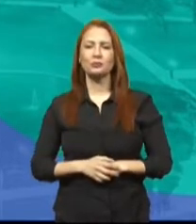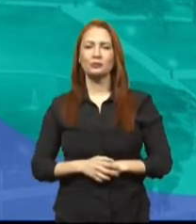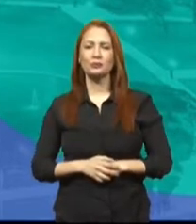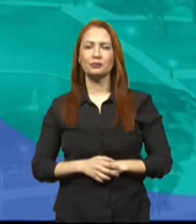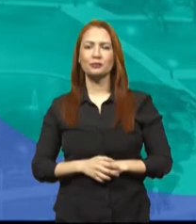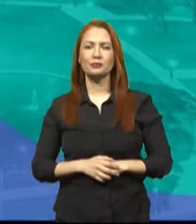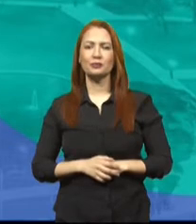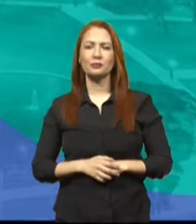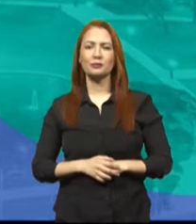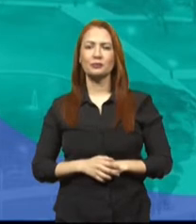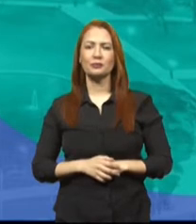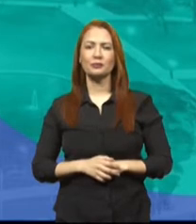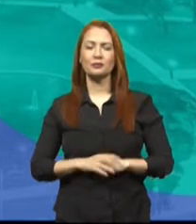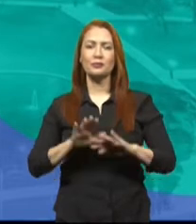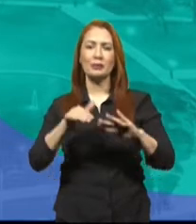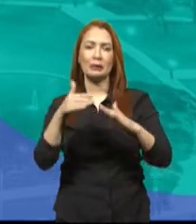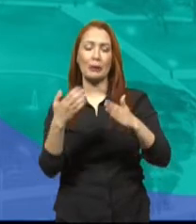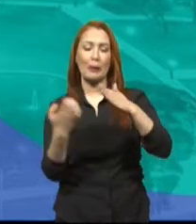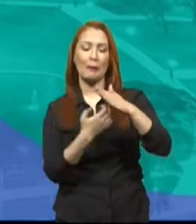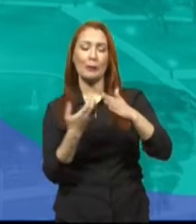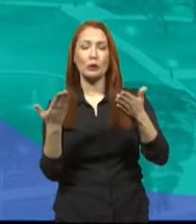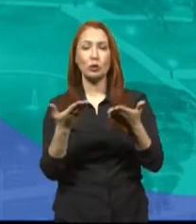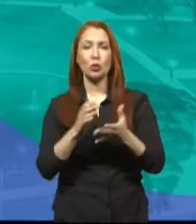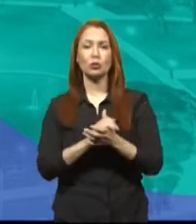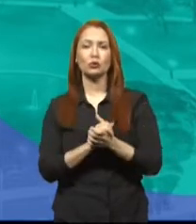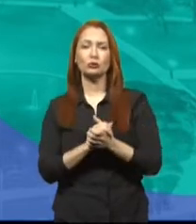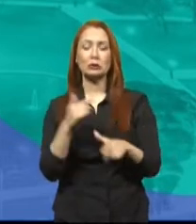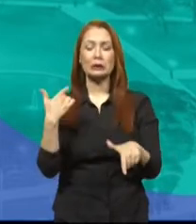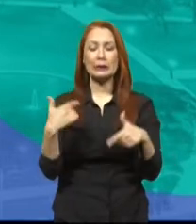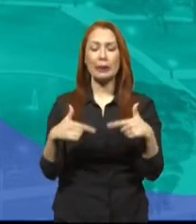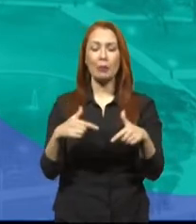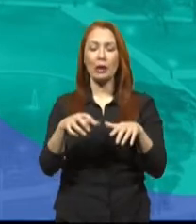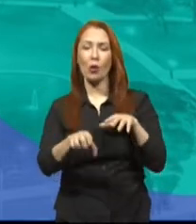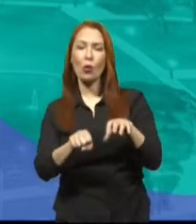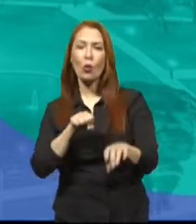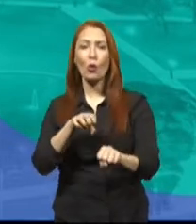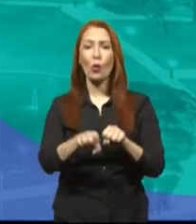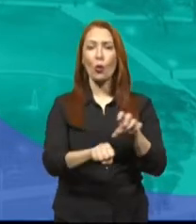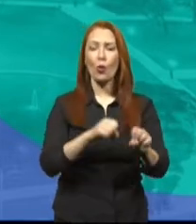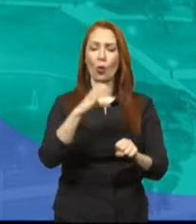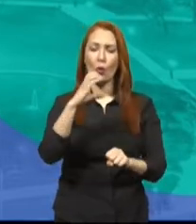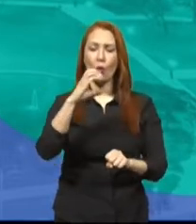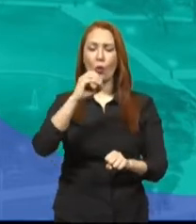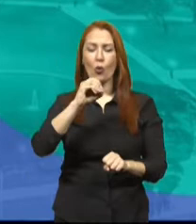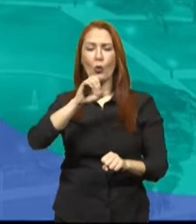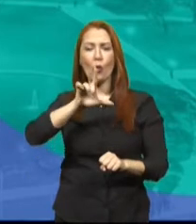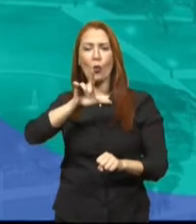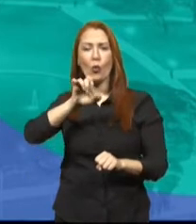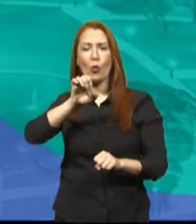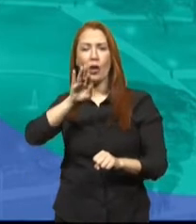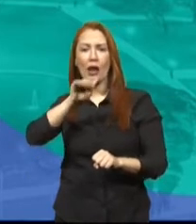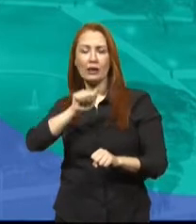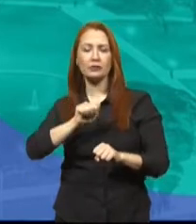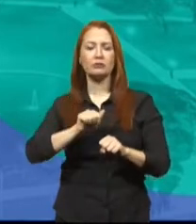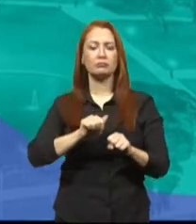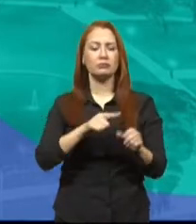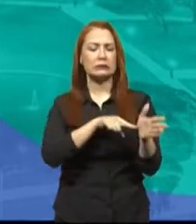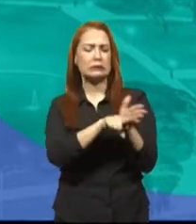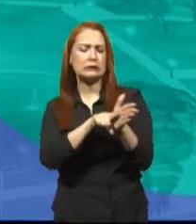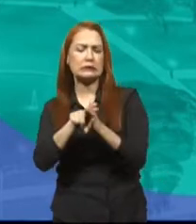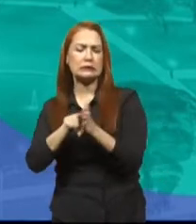trabalha na coleta, na triagem, na separação e